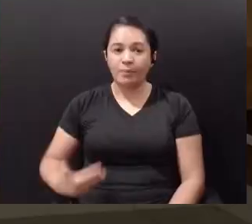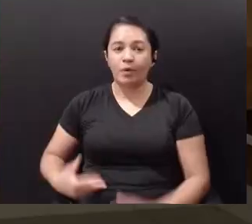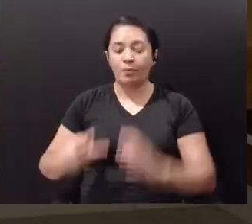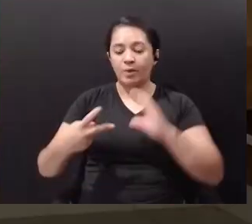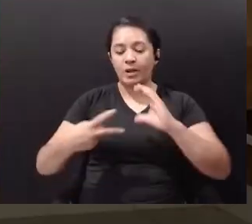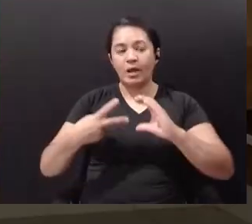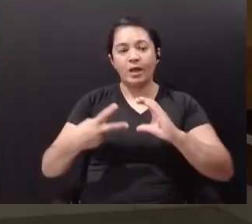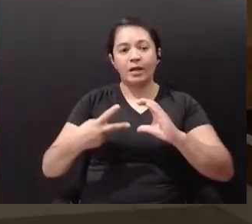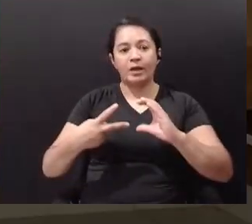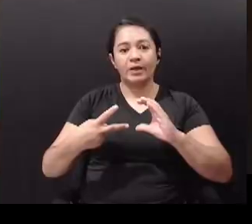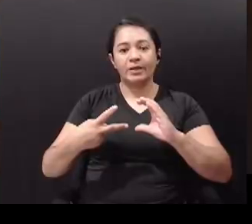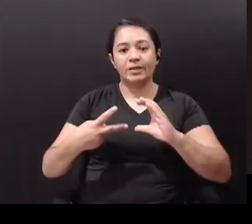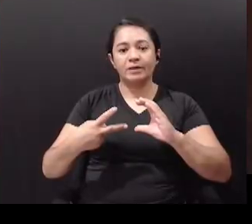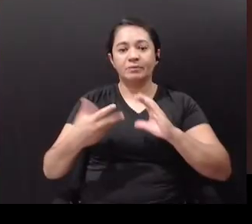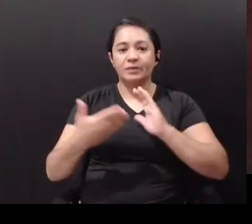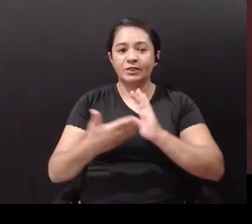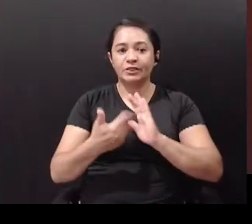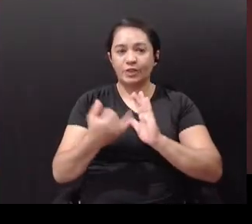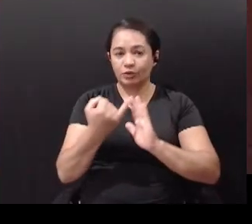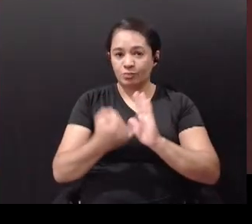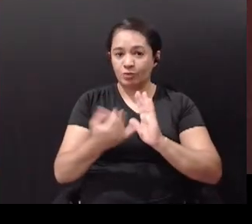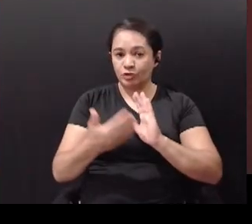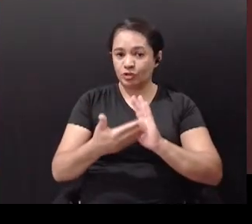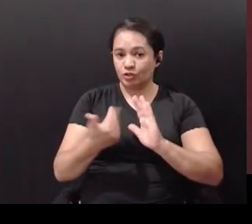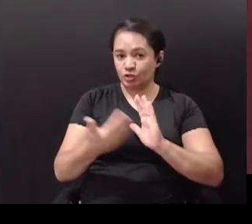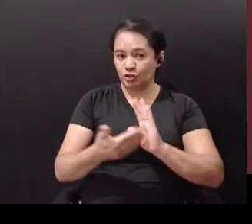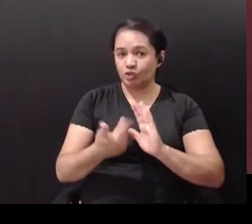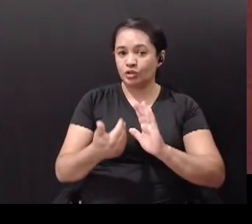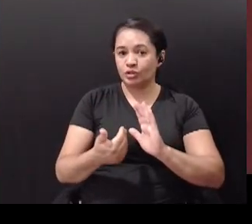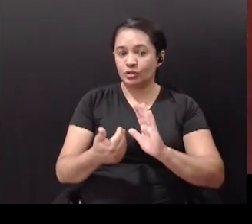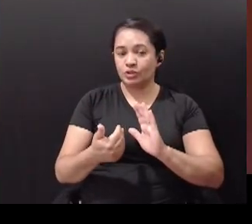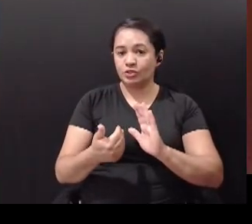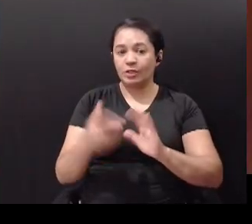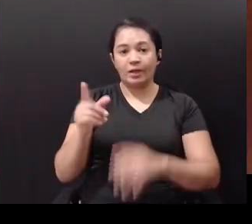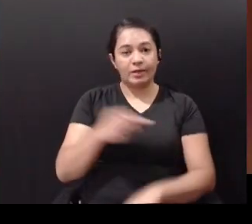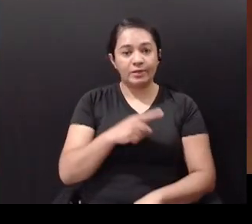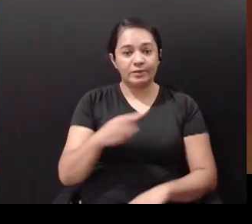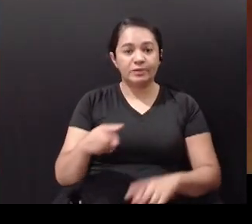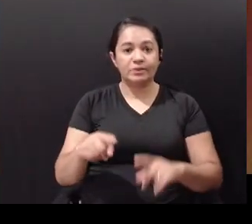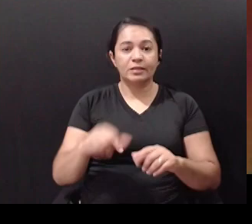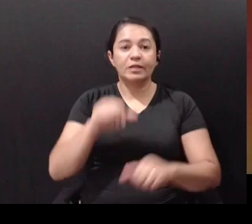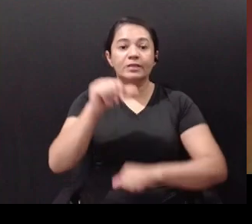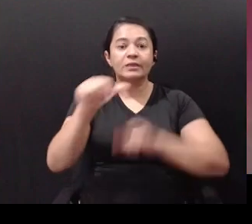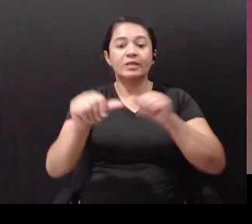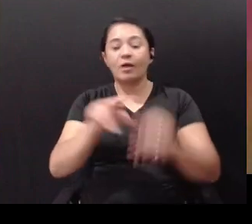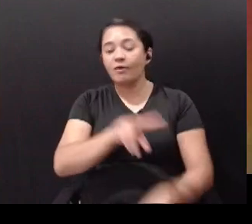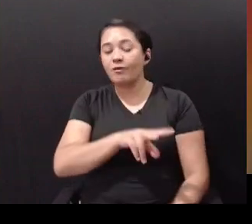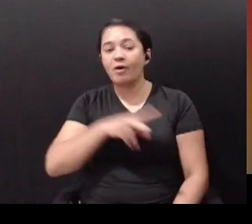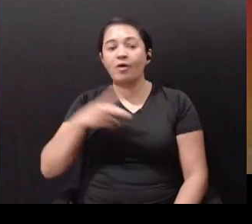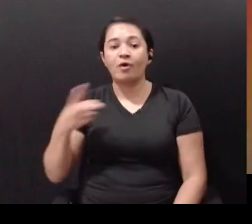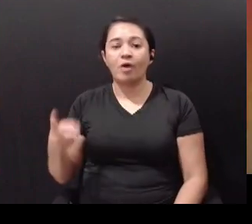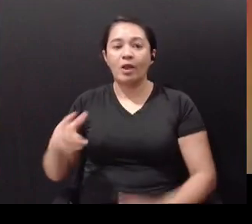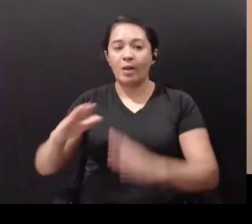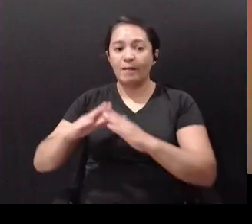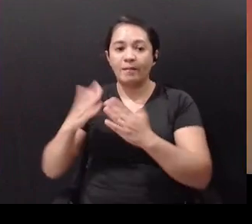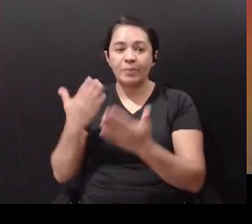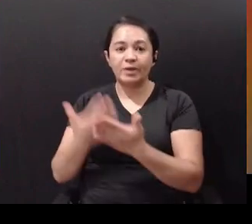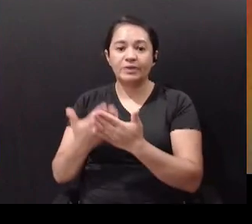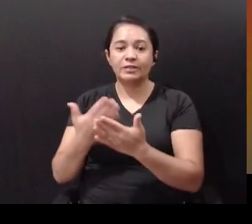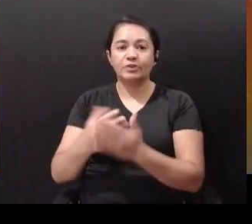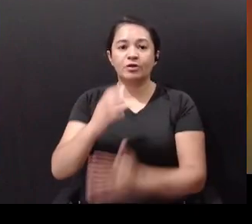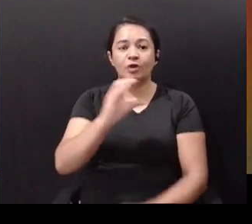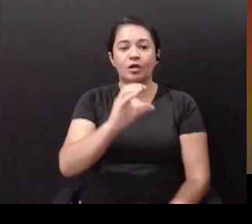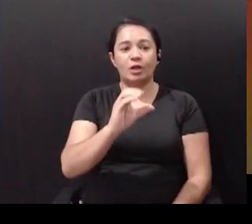aqueles subsídios que ela dava ao culto à ciência e transfere para a Escola Corrêa de Melo. Ela era uma